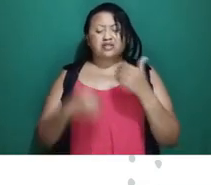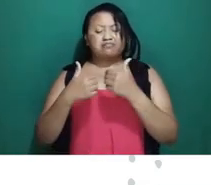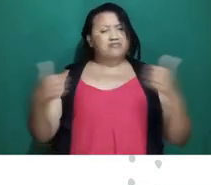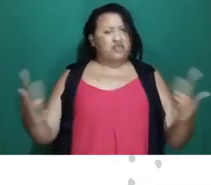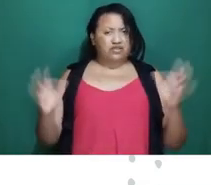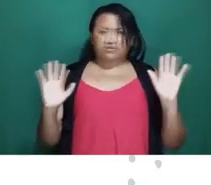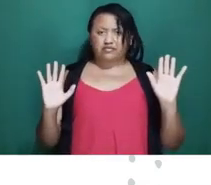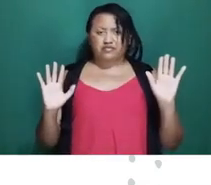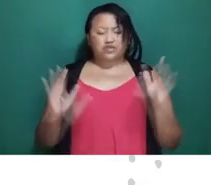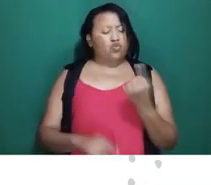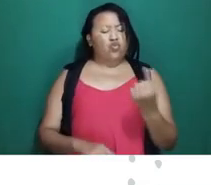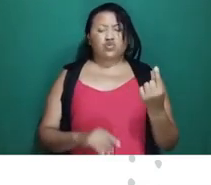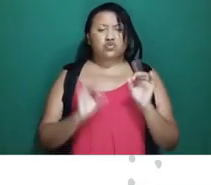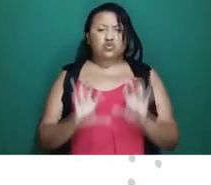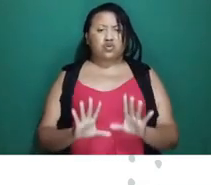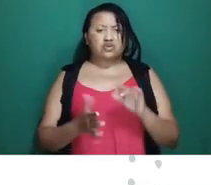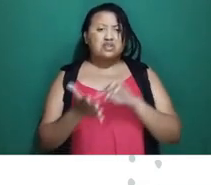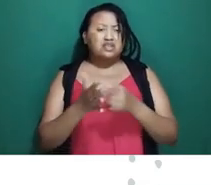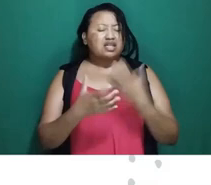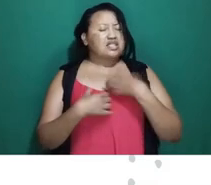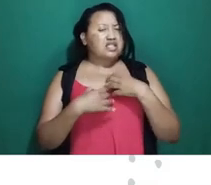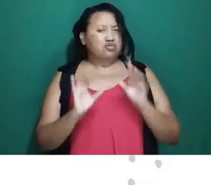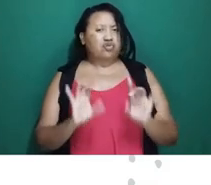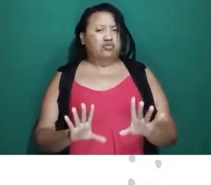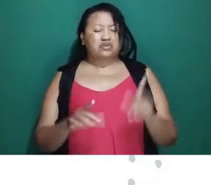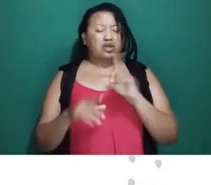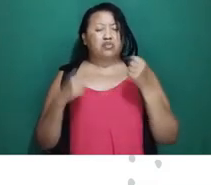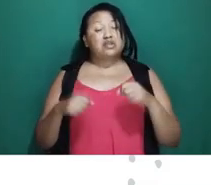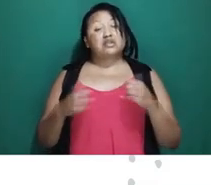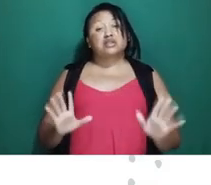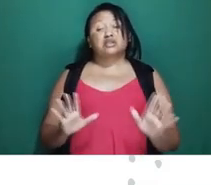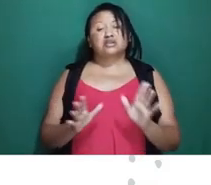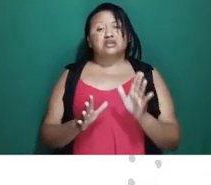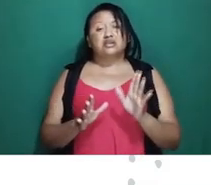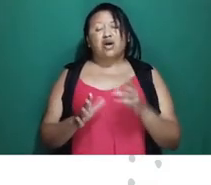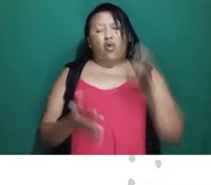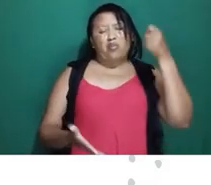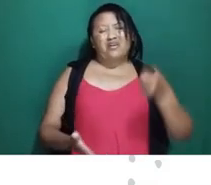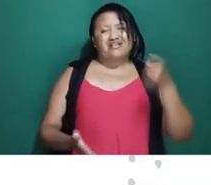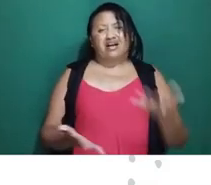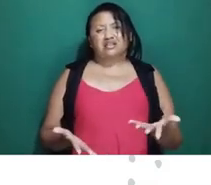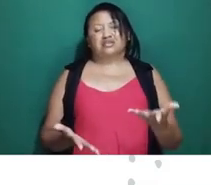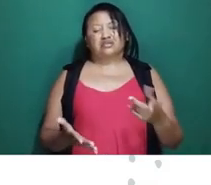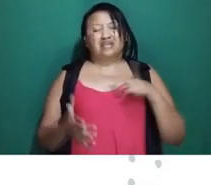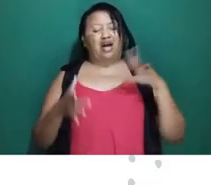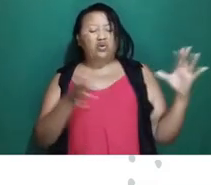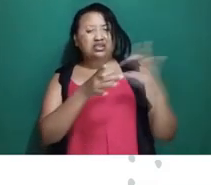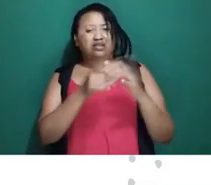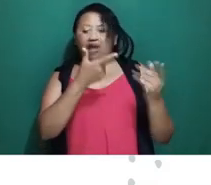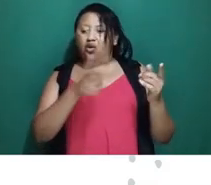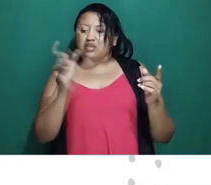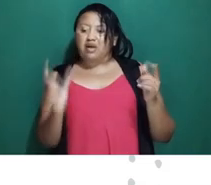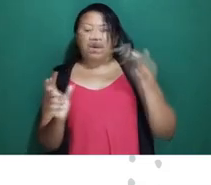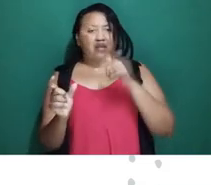como uma unidade de sentido não precisa né não é obrigatório estar conectado a outra palavra